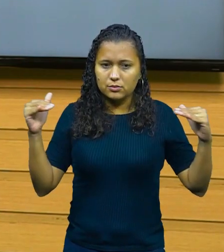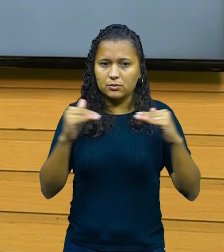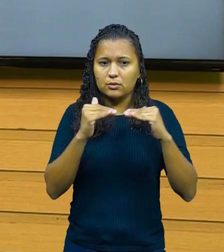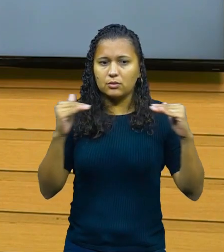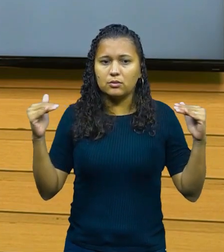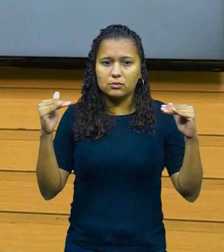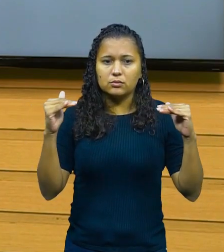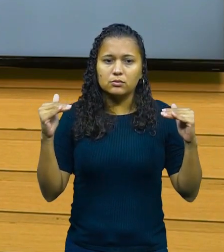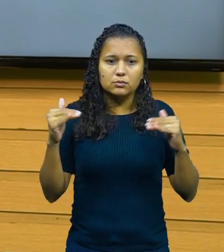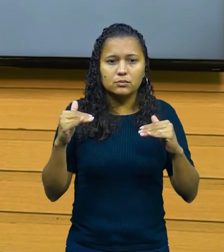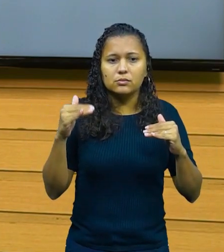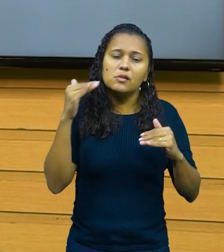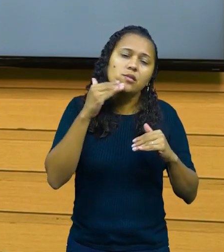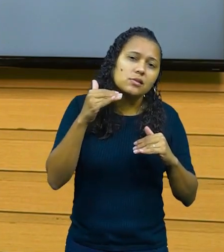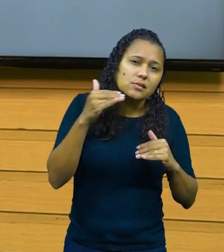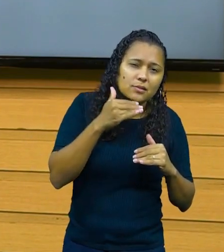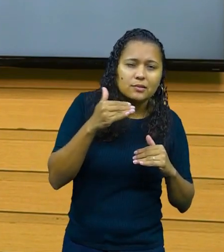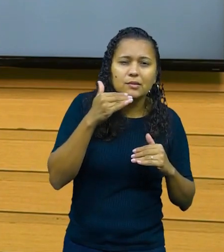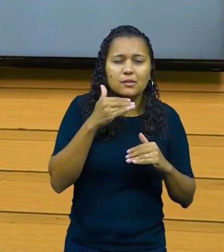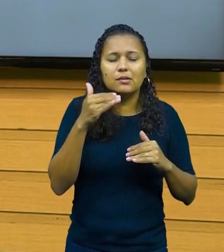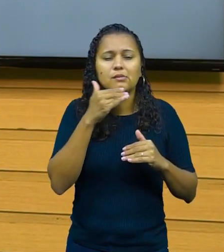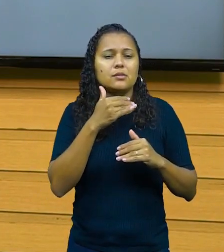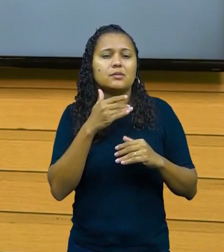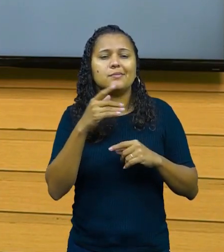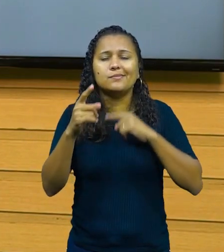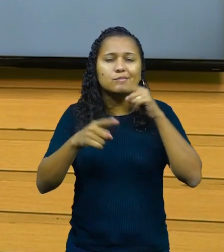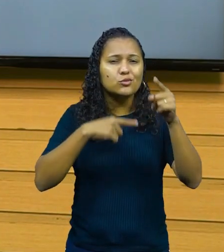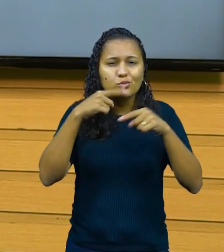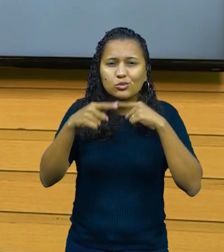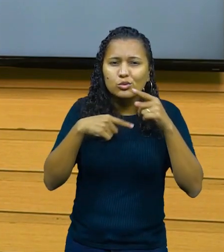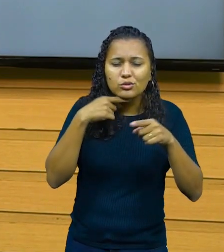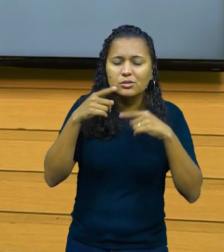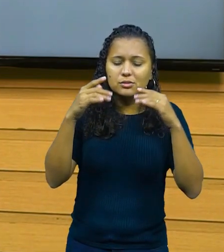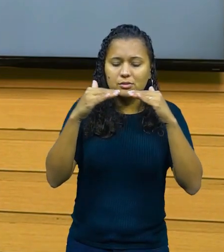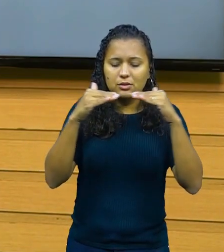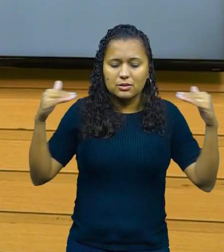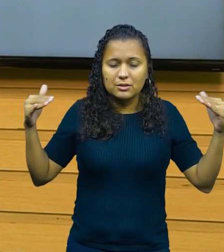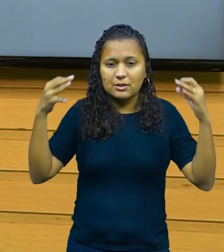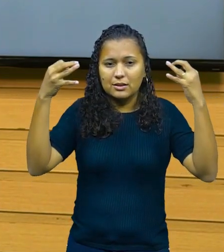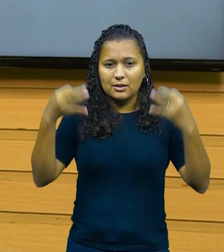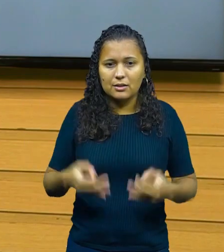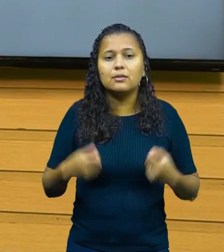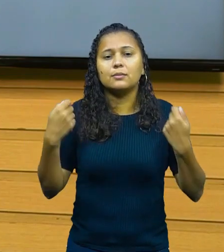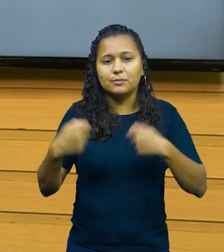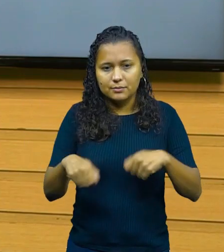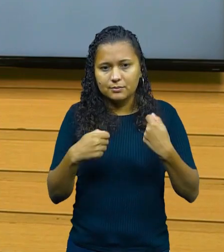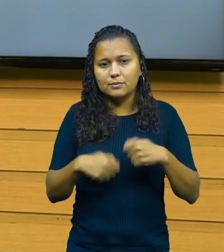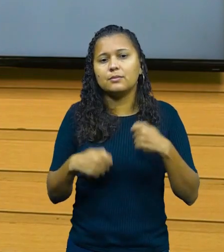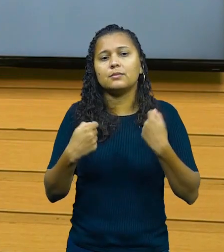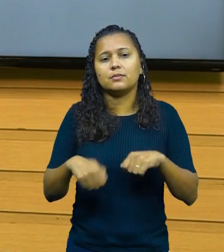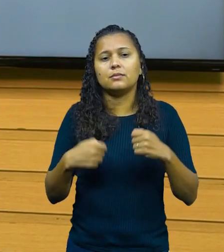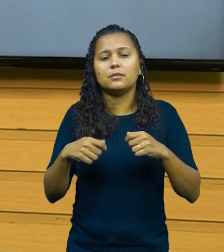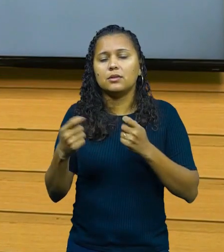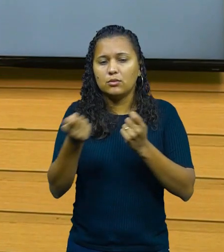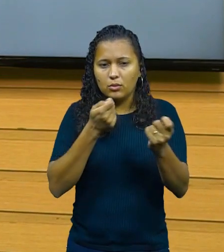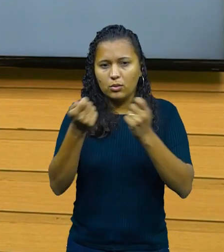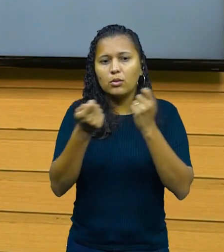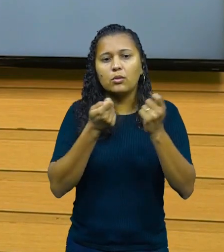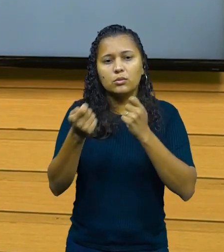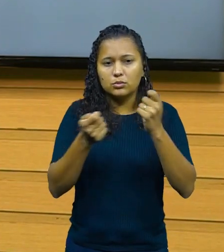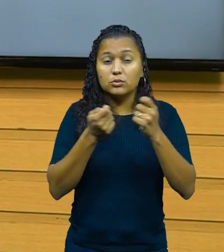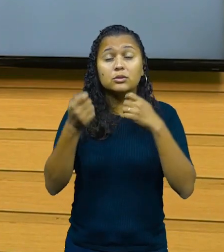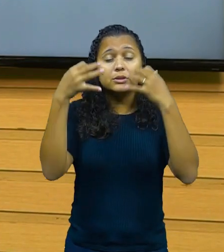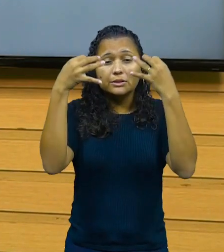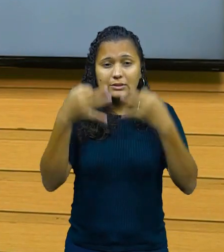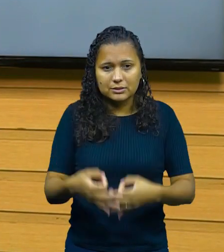superfícies que são deformadas, são superfícies que você não tem ali, que não são regulares, e aí você precisa ter o